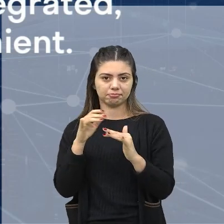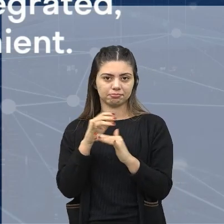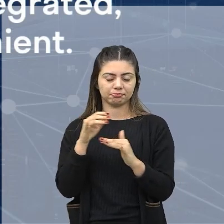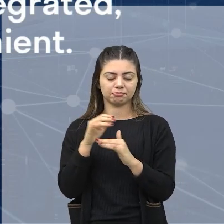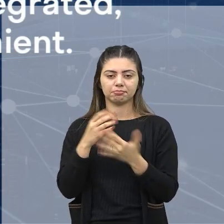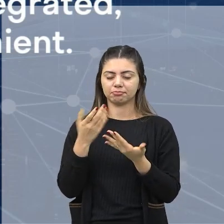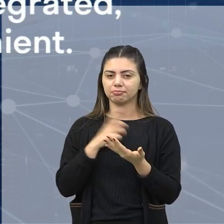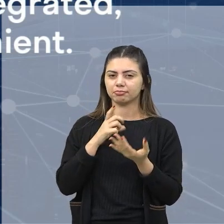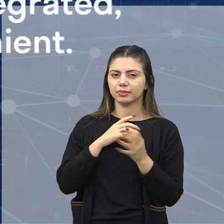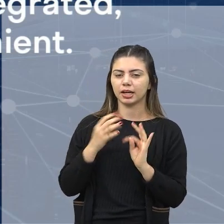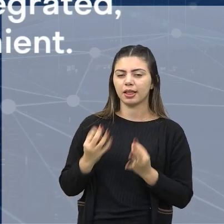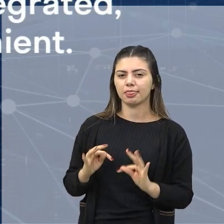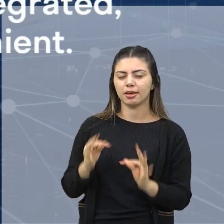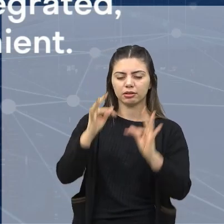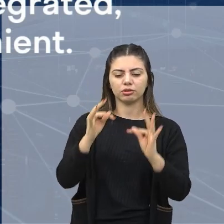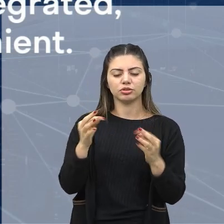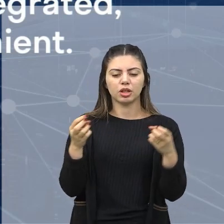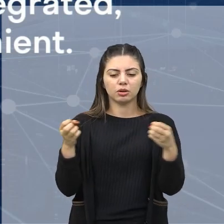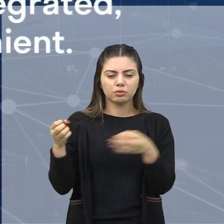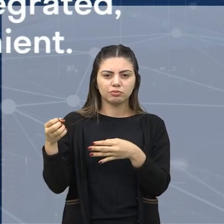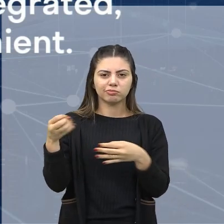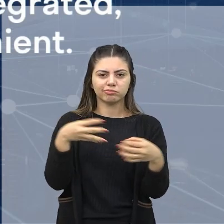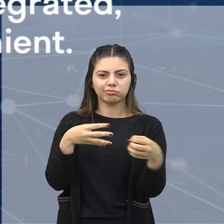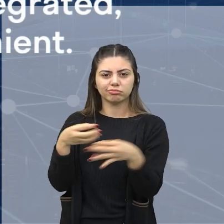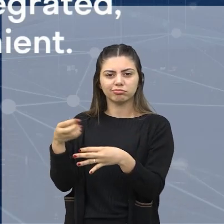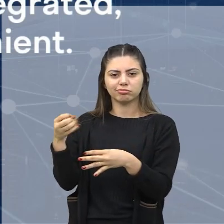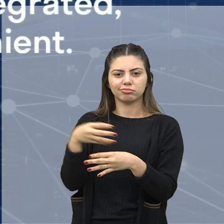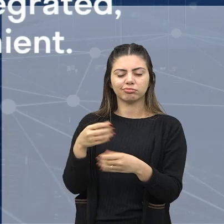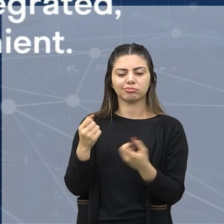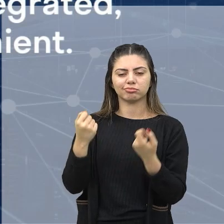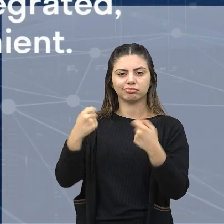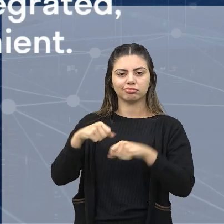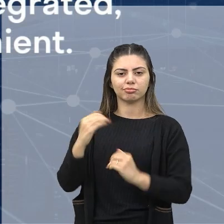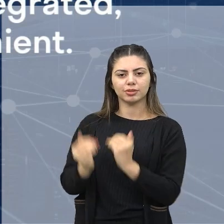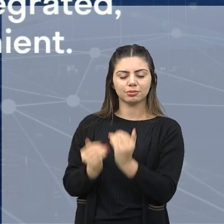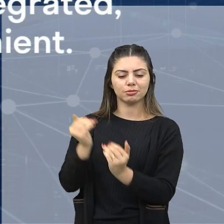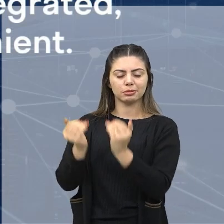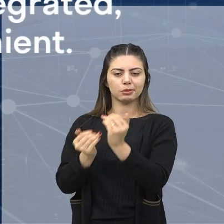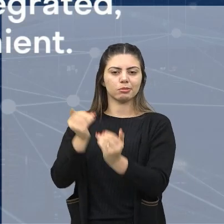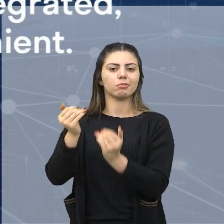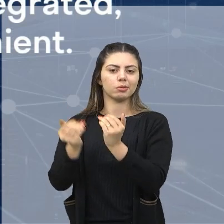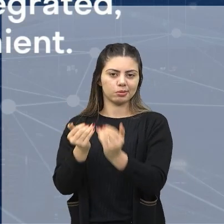a tecnologia avançada vai gerenciar os recursos